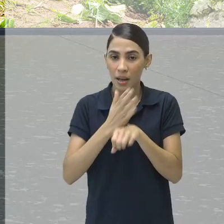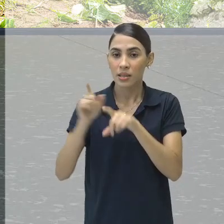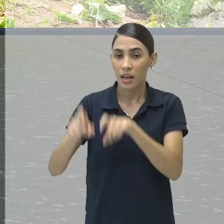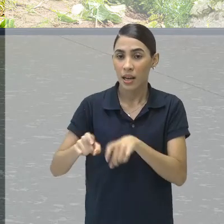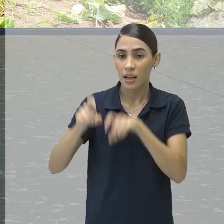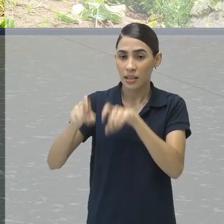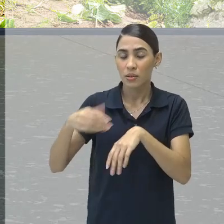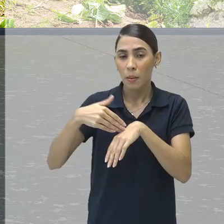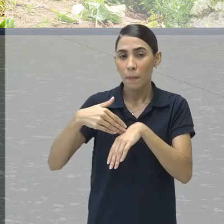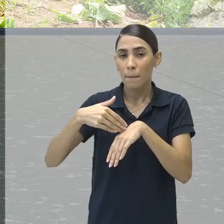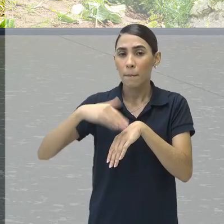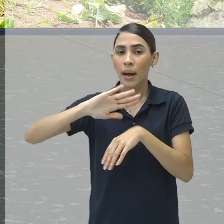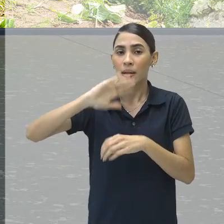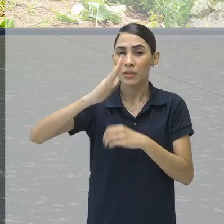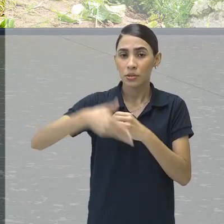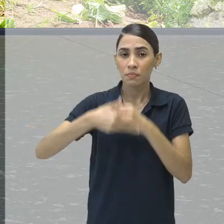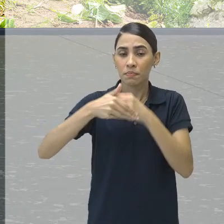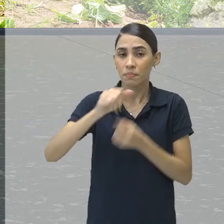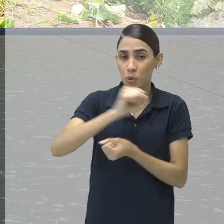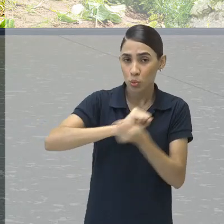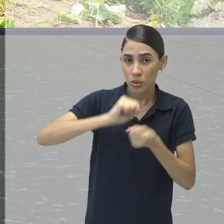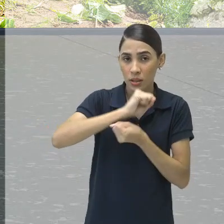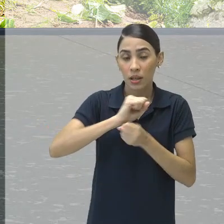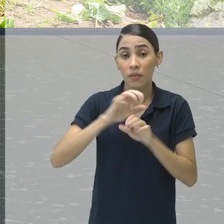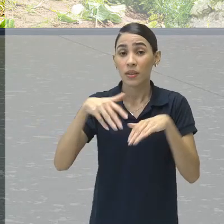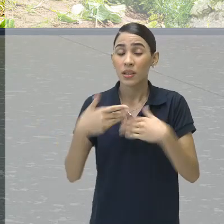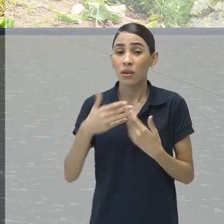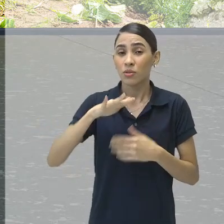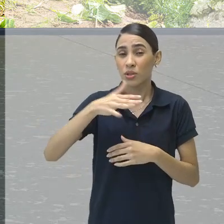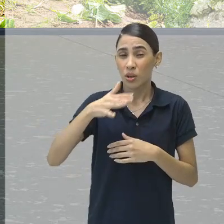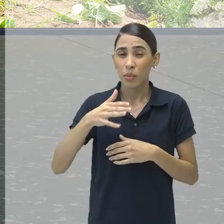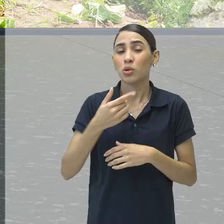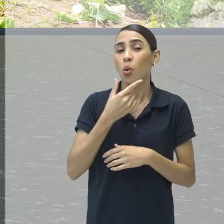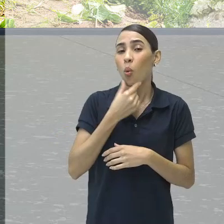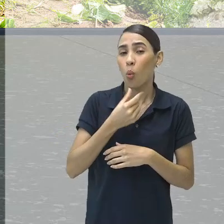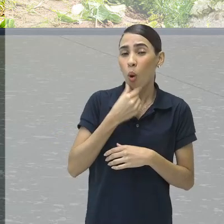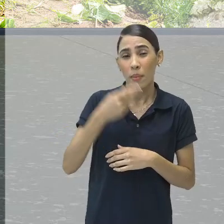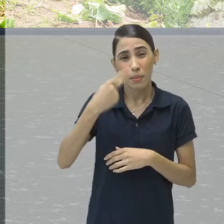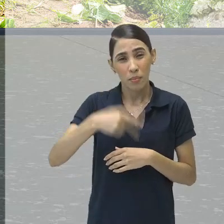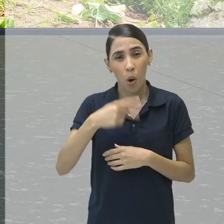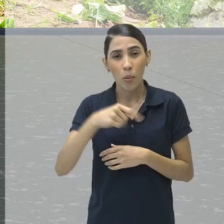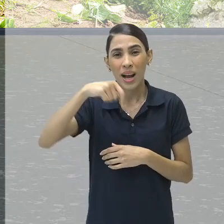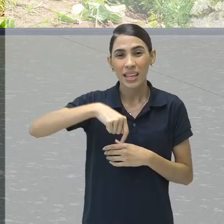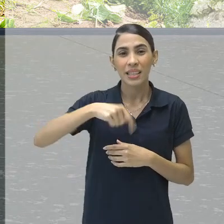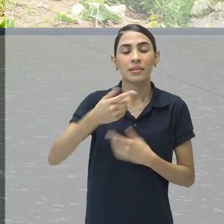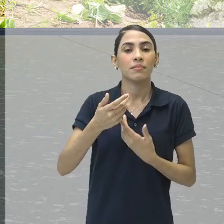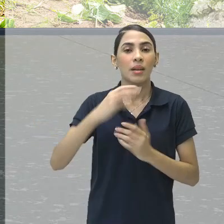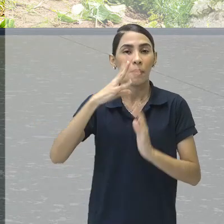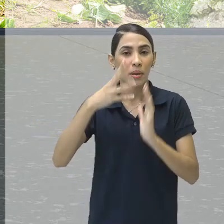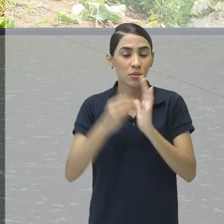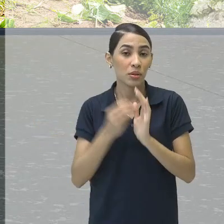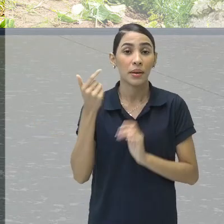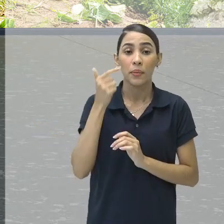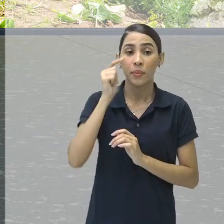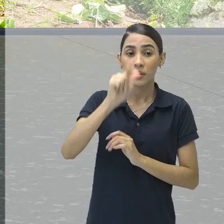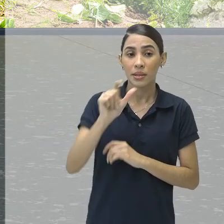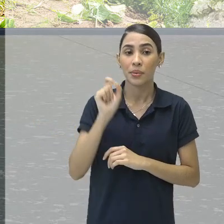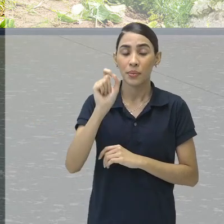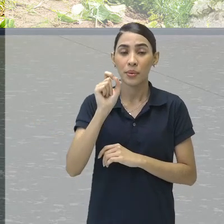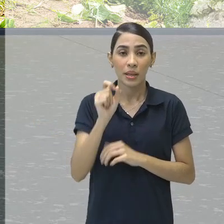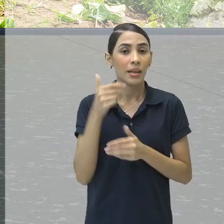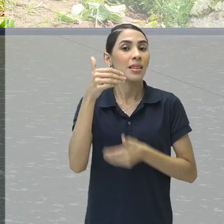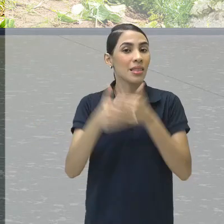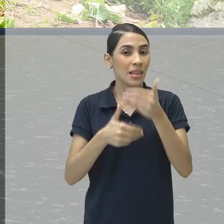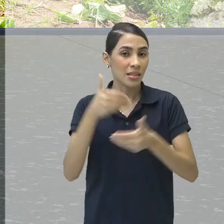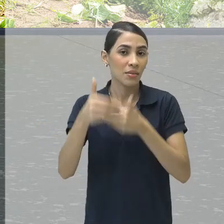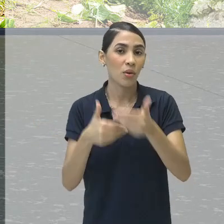consideradas mais sustentáveis, certo? Então, normalmente, o homem da Amazônia, de uma forma geral, ele conseguiu